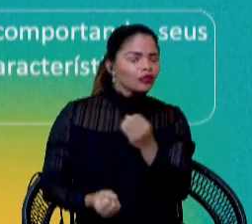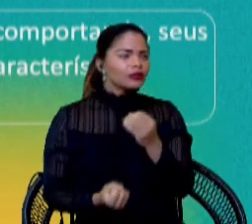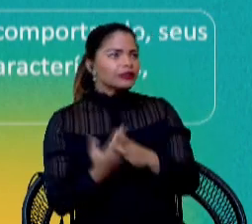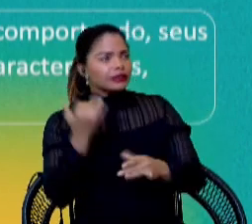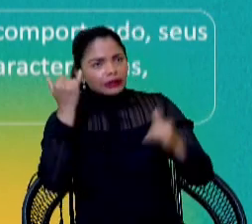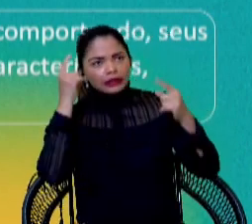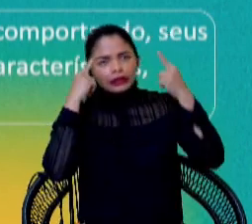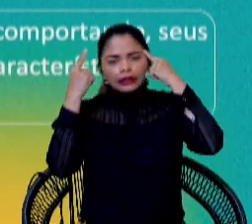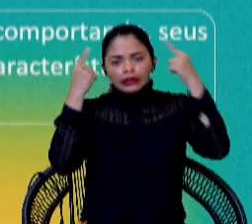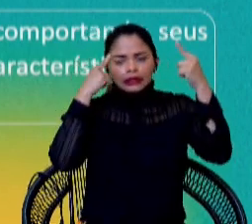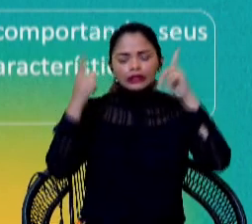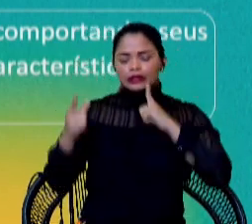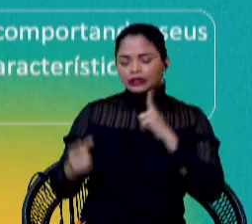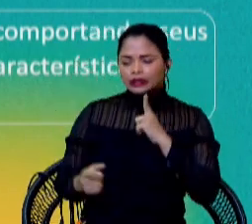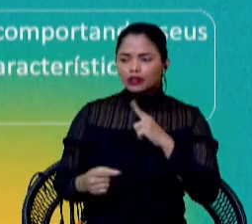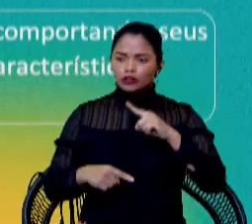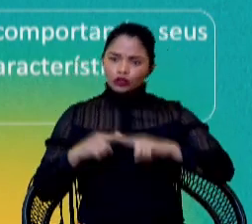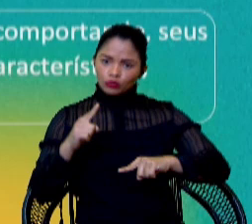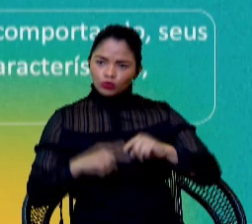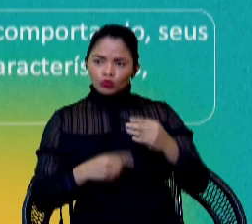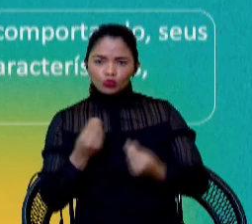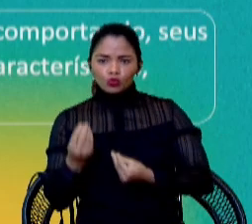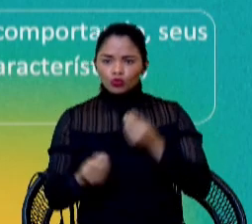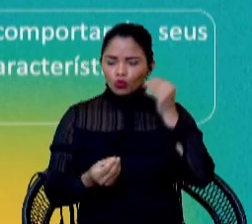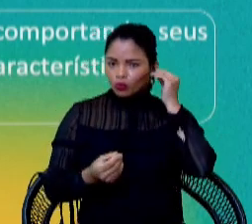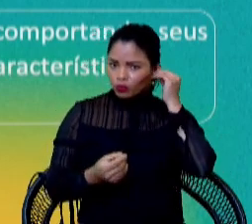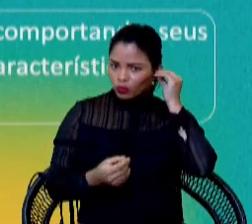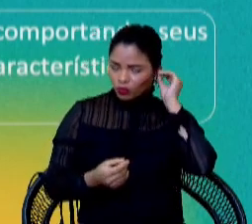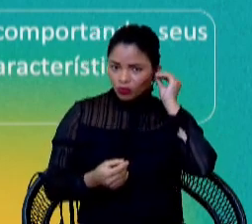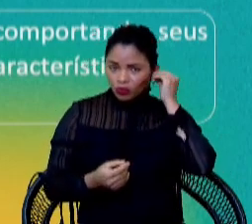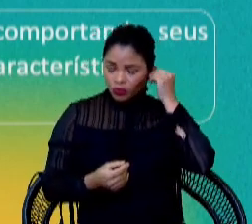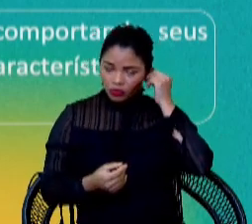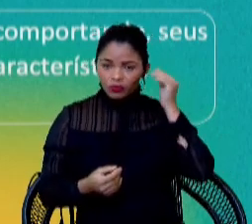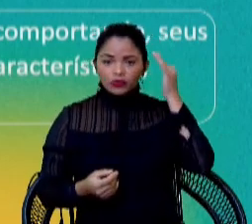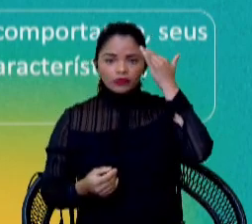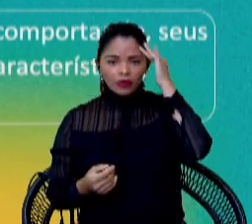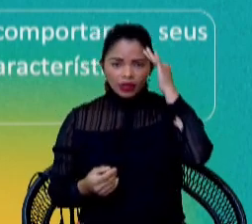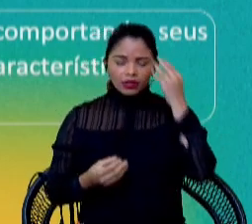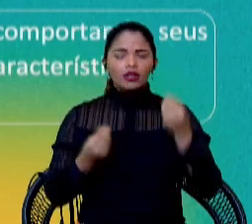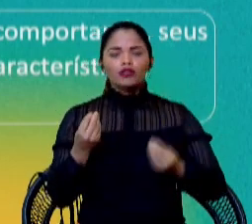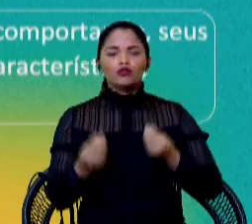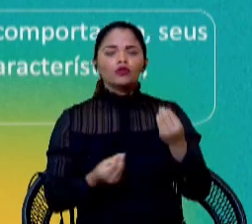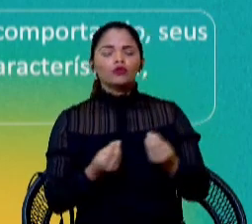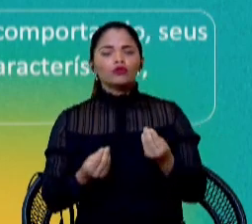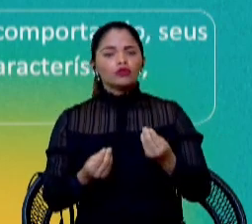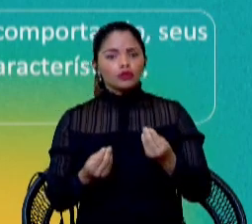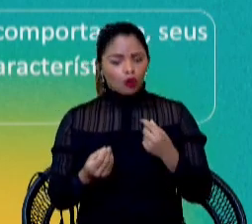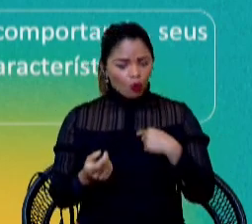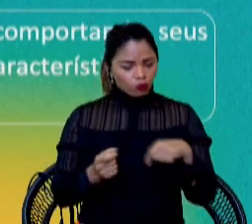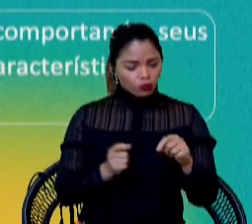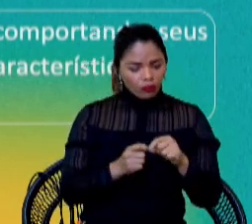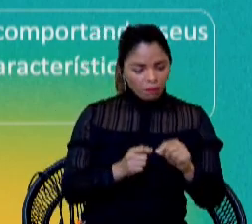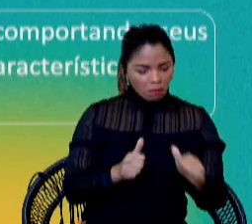estão tendo? Como que eles estão definindo os seus produtos? E aí você vai entendendo se o que você está fazendo está dentro,